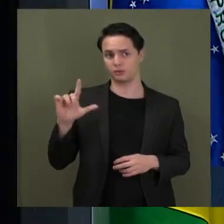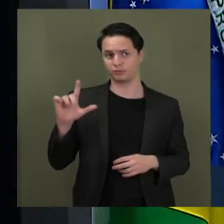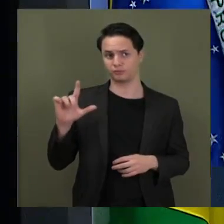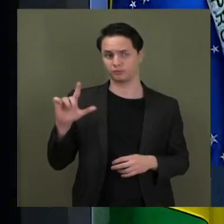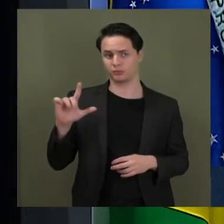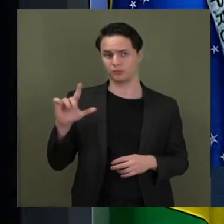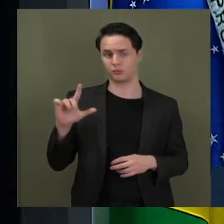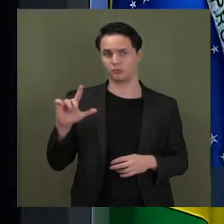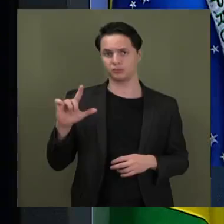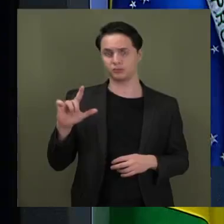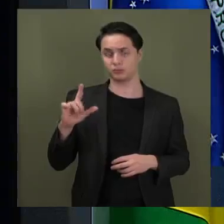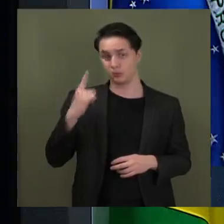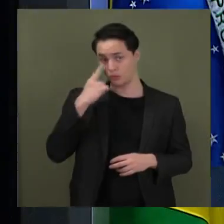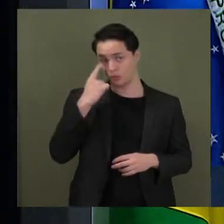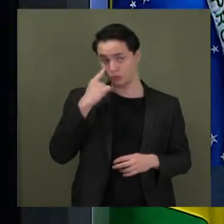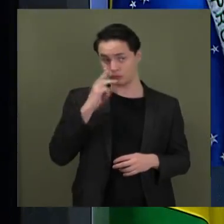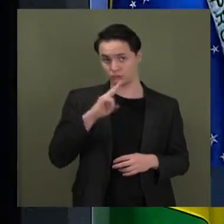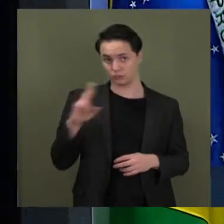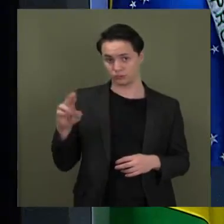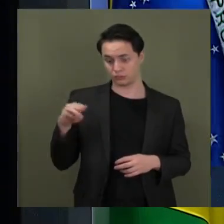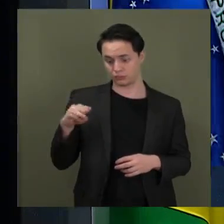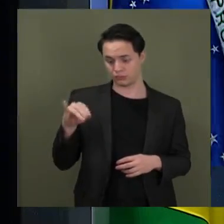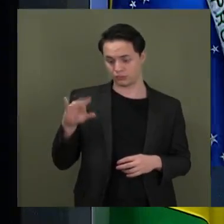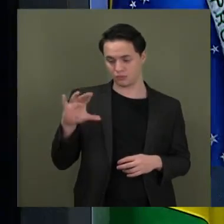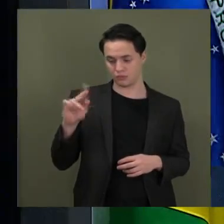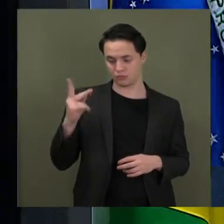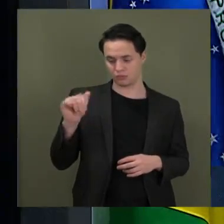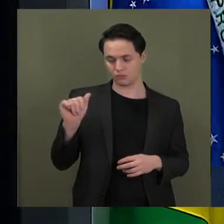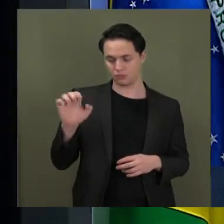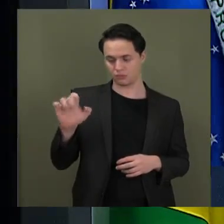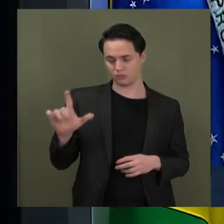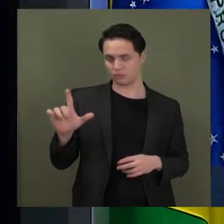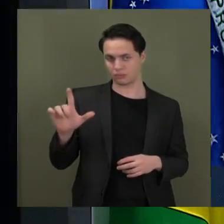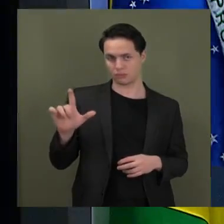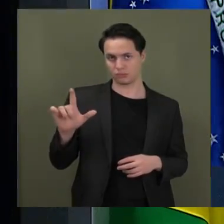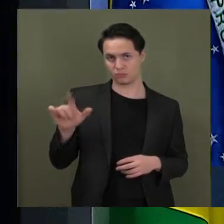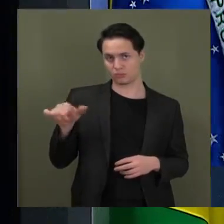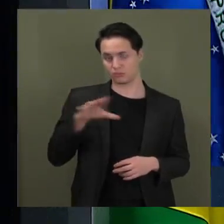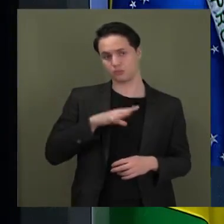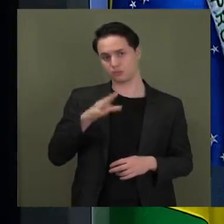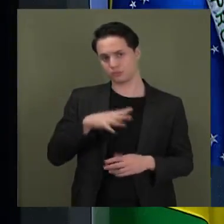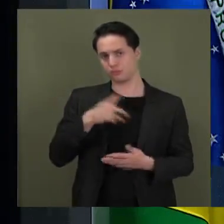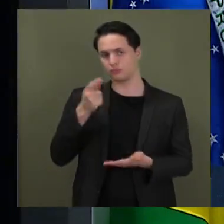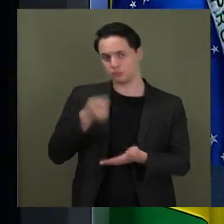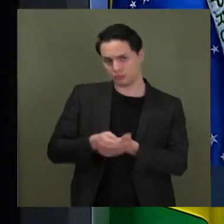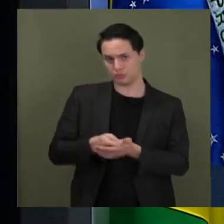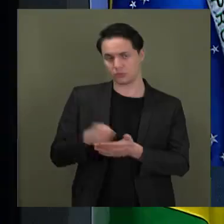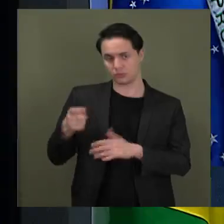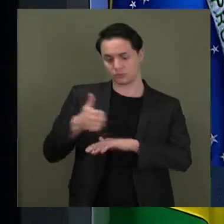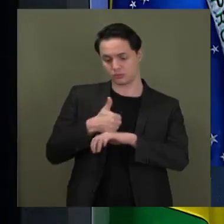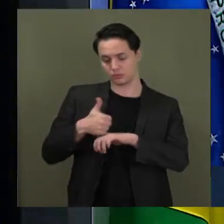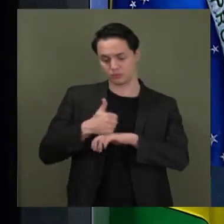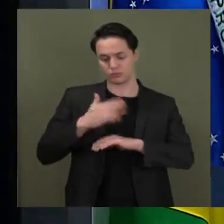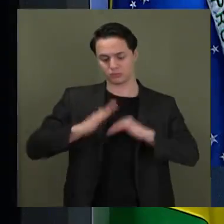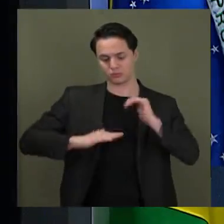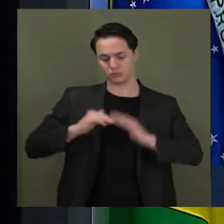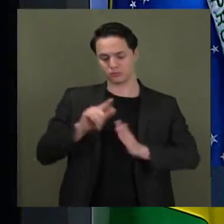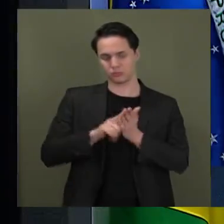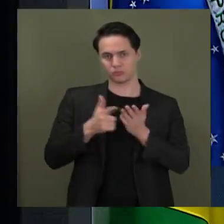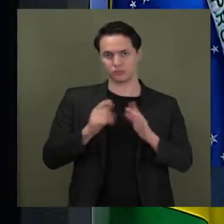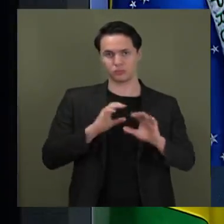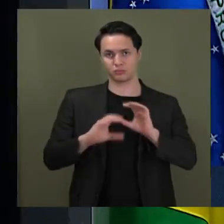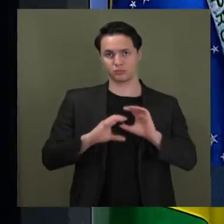guardem o nome desse homem corajoso, que cumpre o seu dever como um profissional da